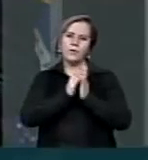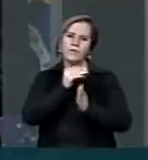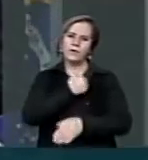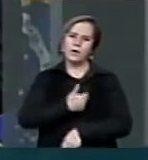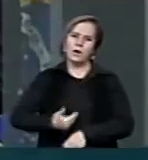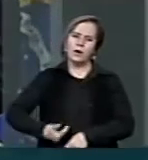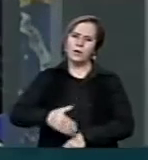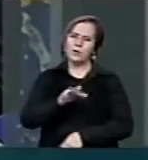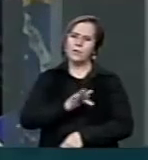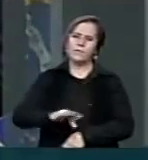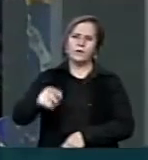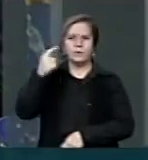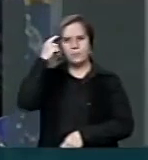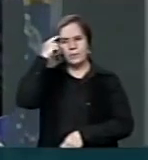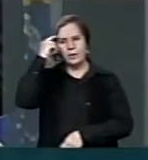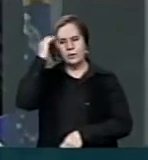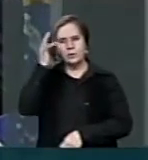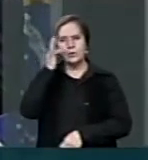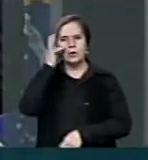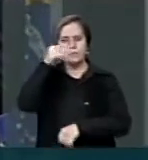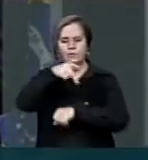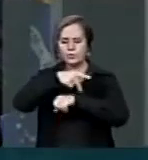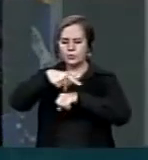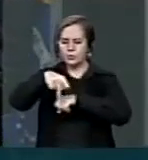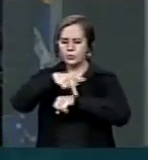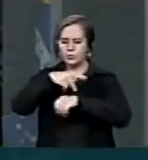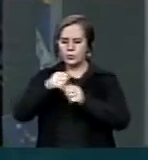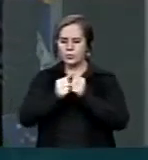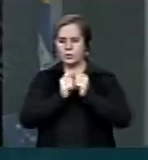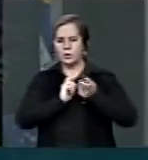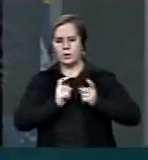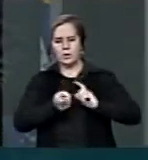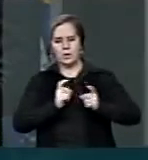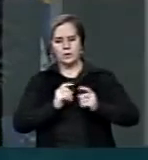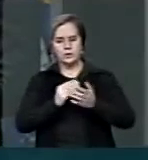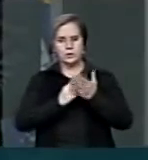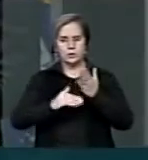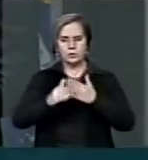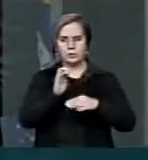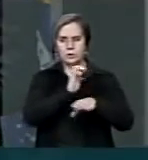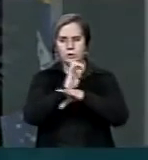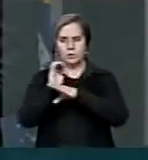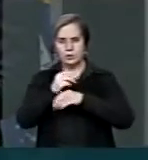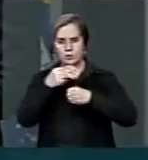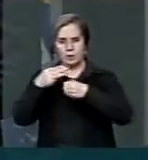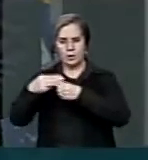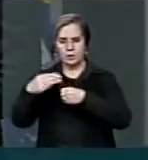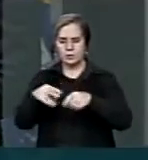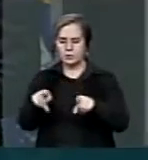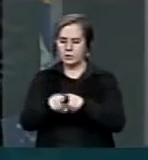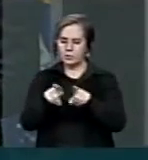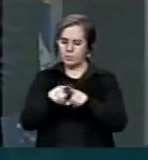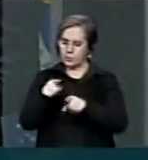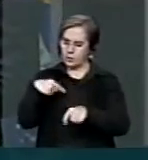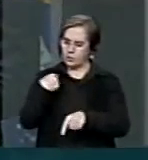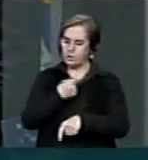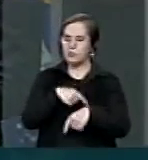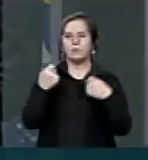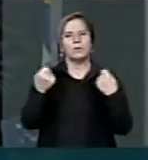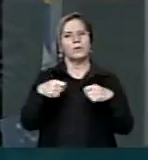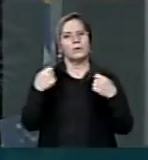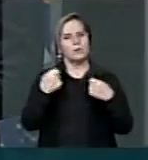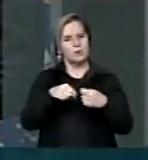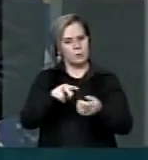do nosso país passa pelas administrações estaduais e municipais. Nós precisamos sim